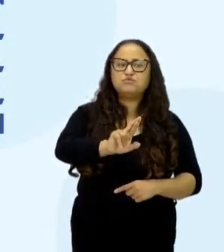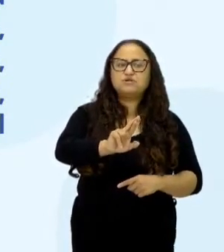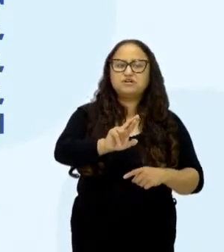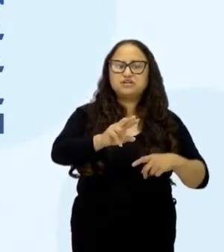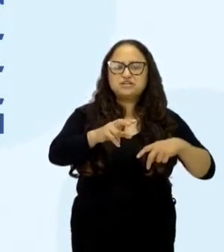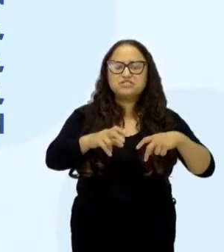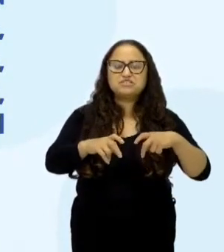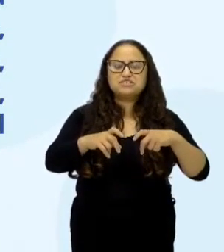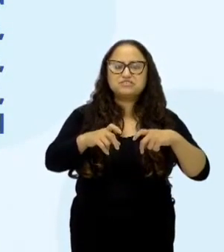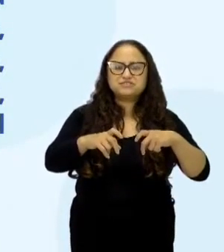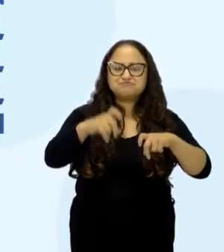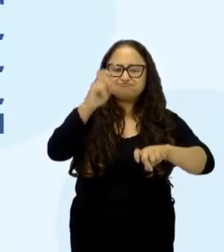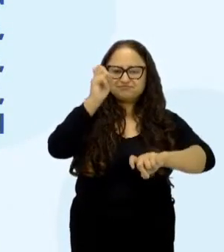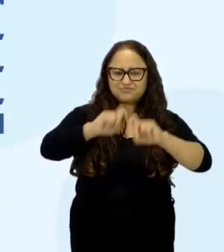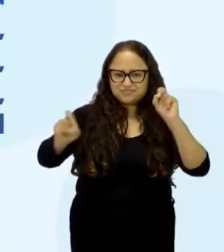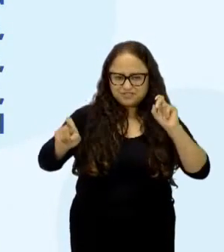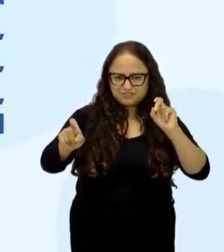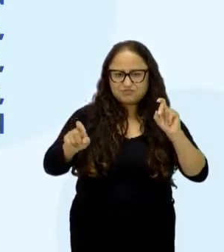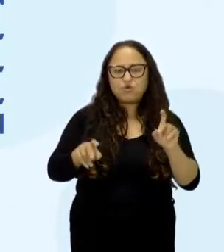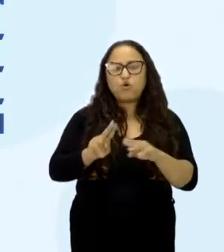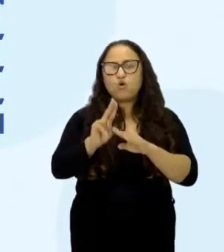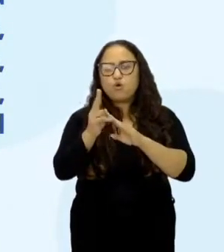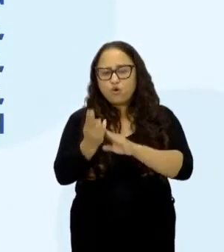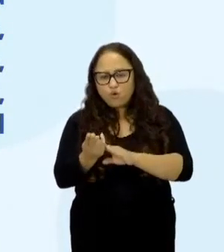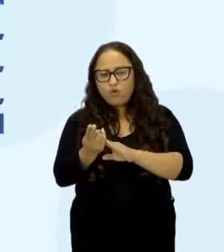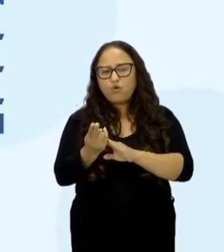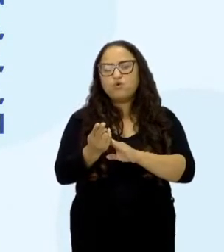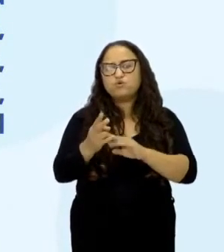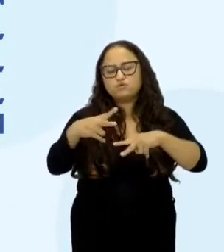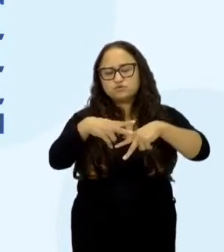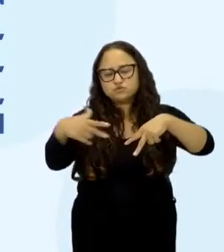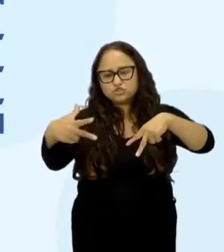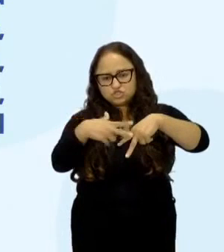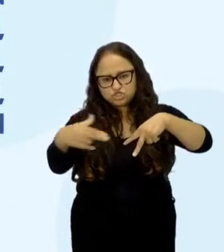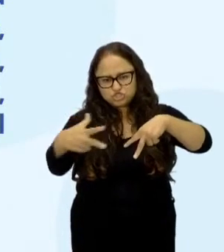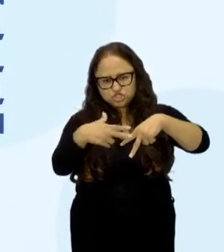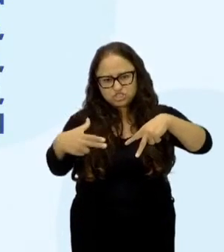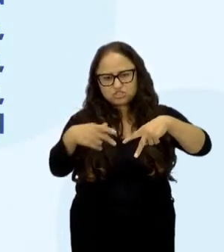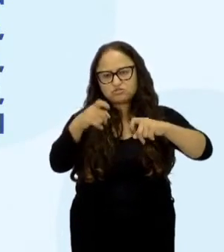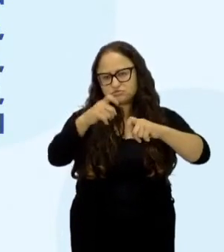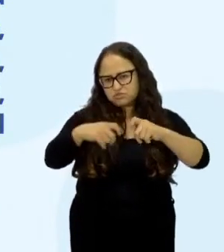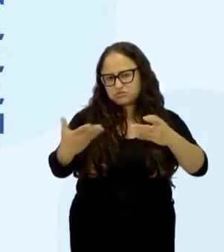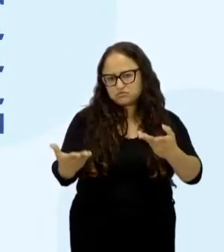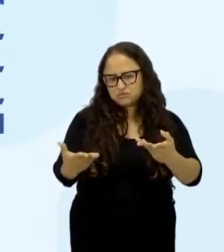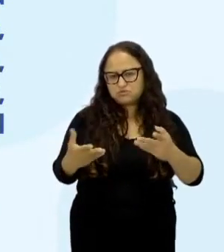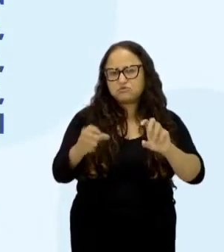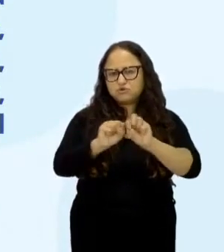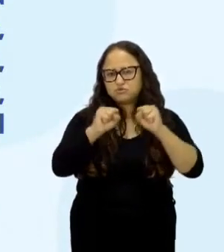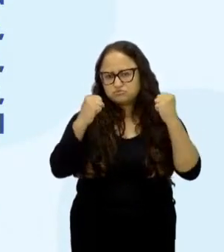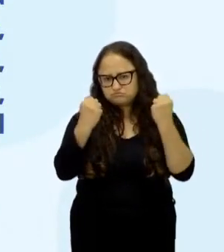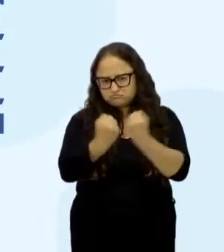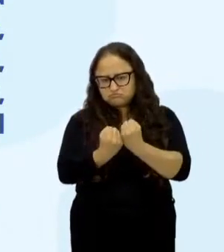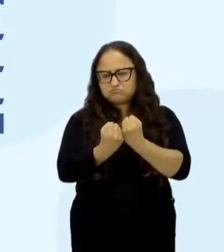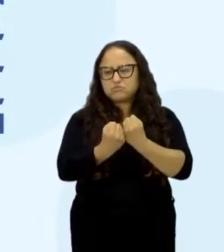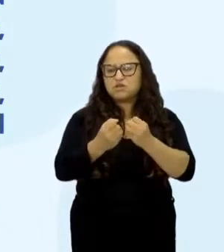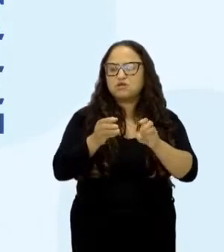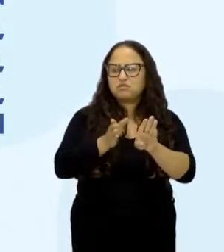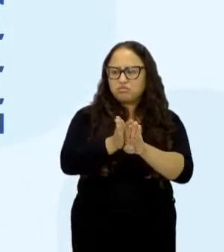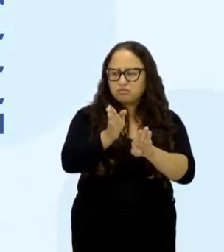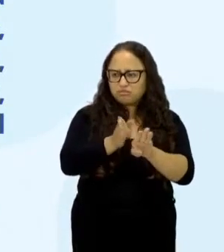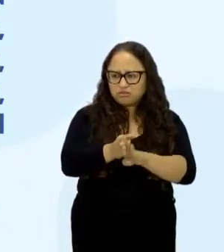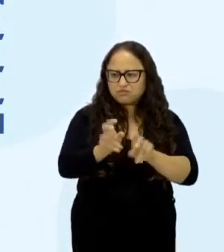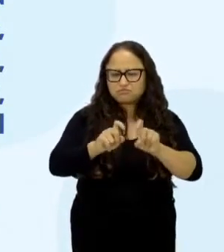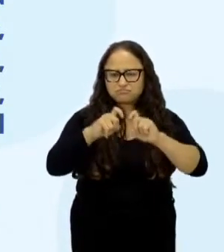religion, a religião, sex, o sexo, or sexual orientation, orientação sexual,